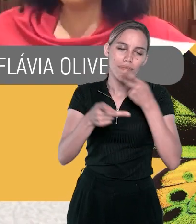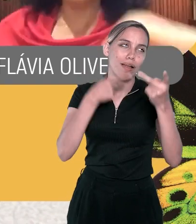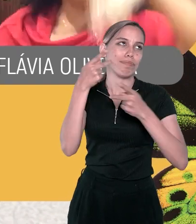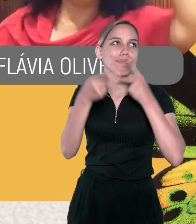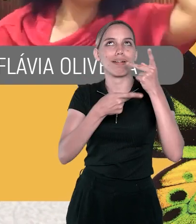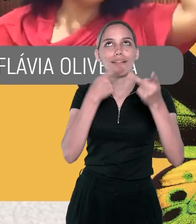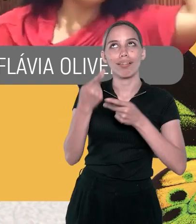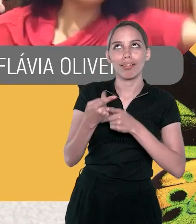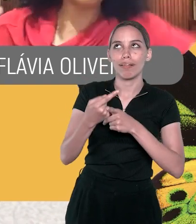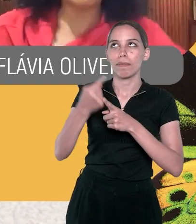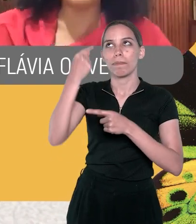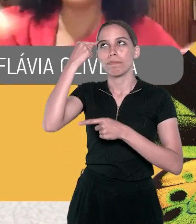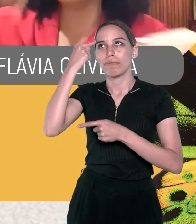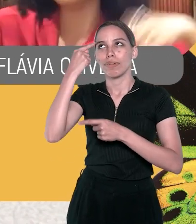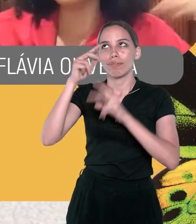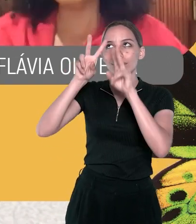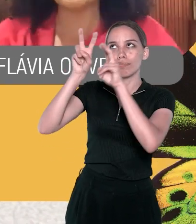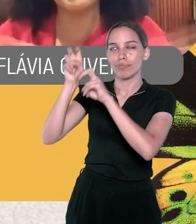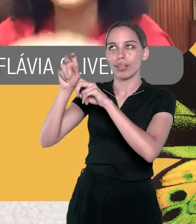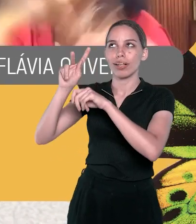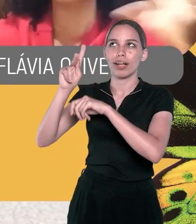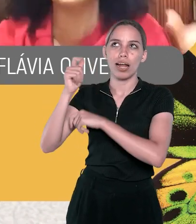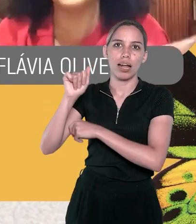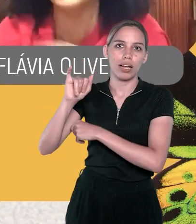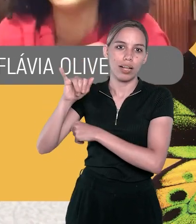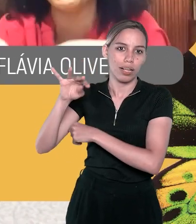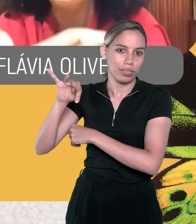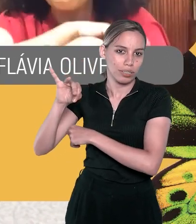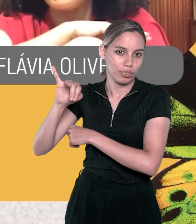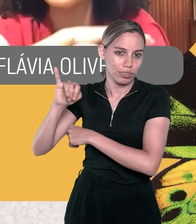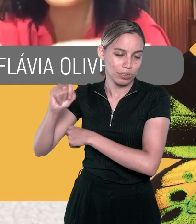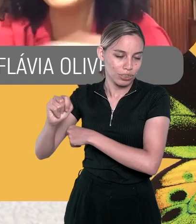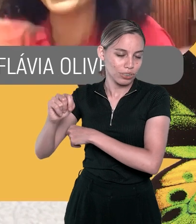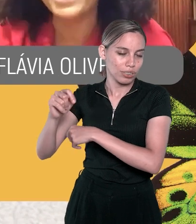lá em Debré, fomos no Haiti, fomos